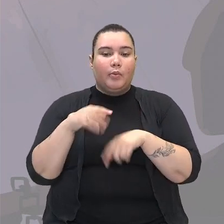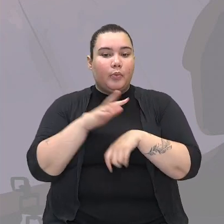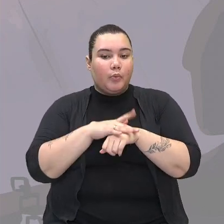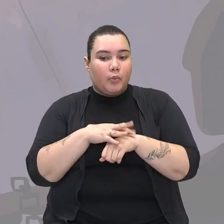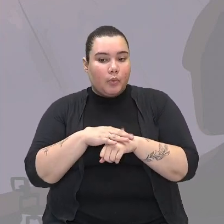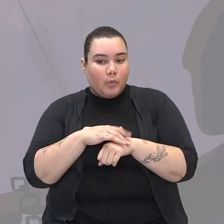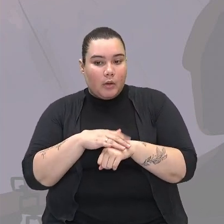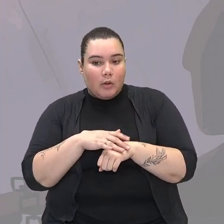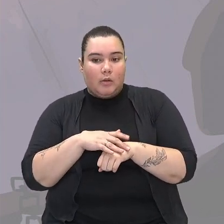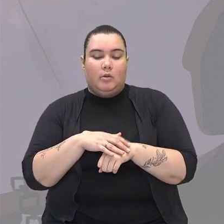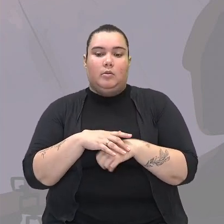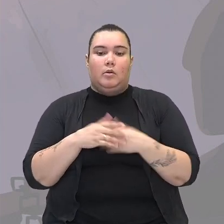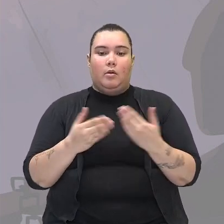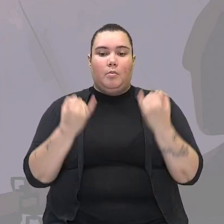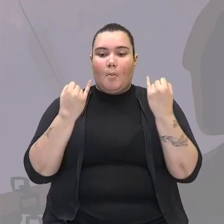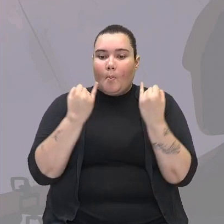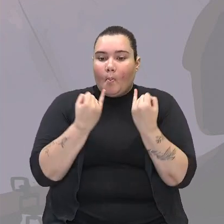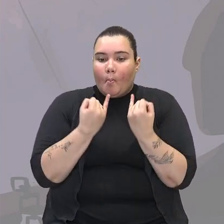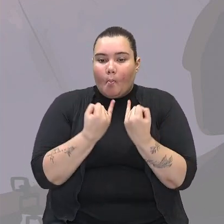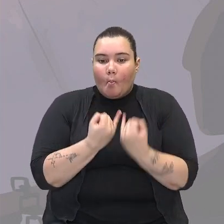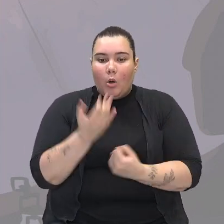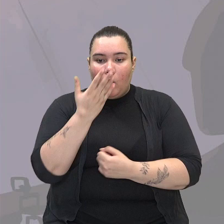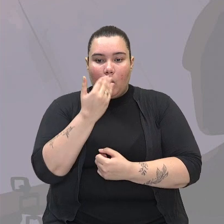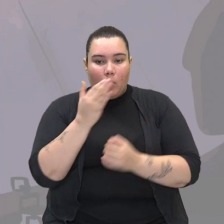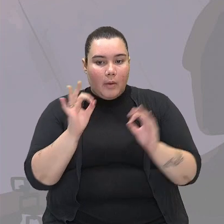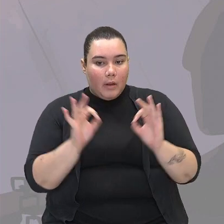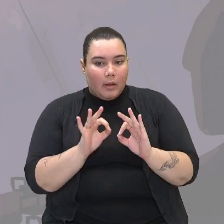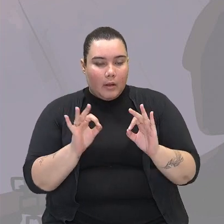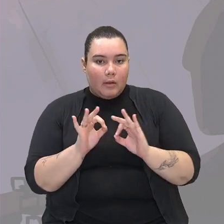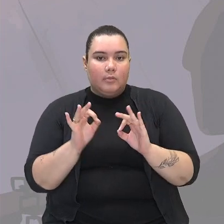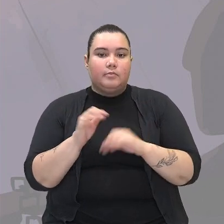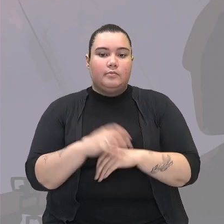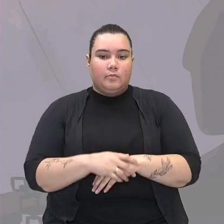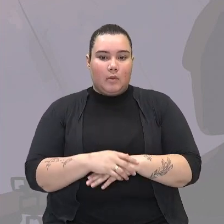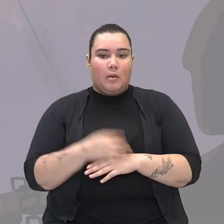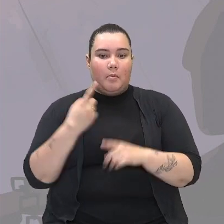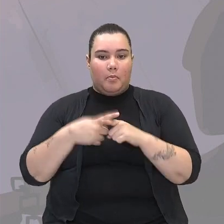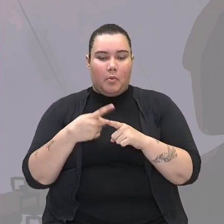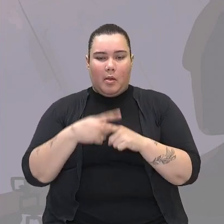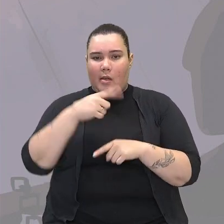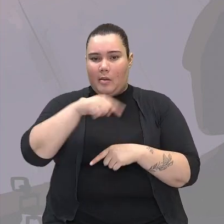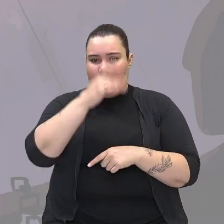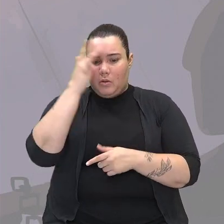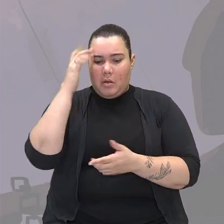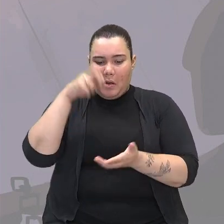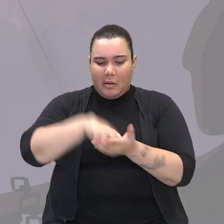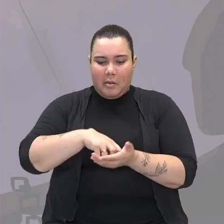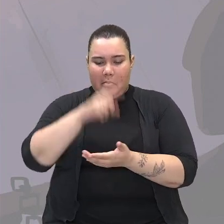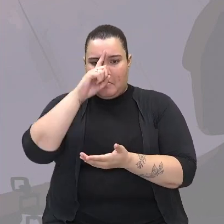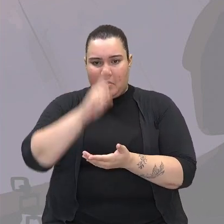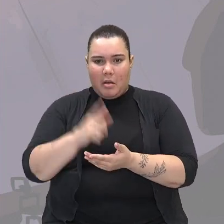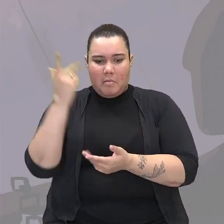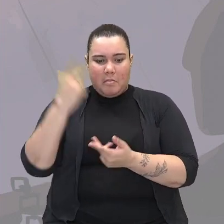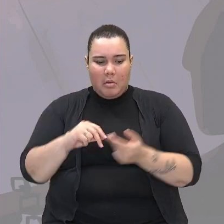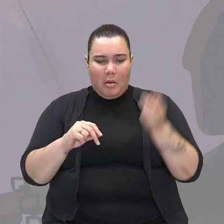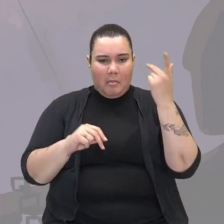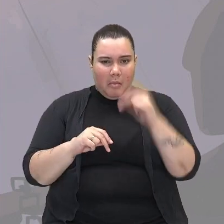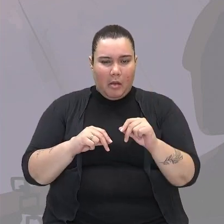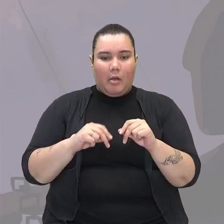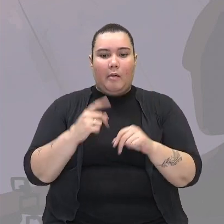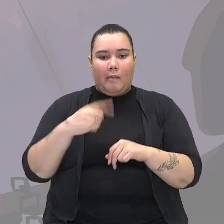doenças, desnutrição, por conta dos castigos que eram aplicados também e dessas condições desumanas em que eles